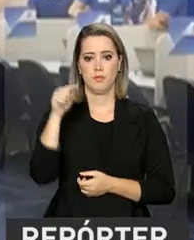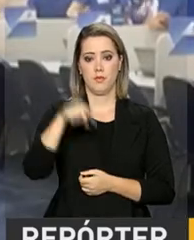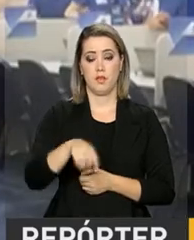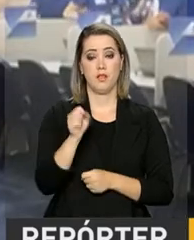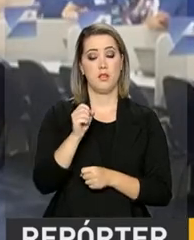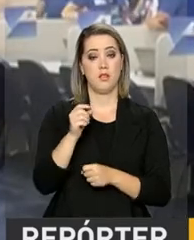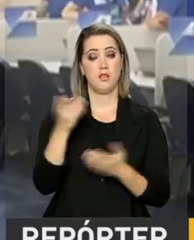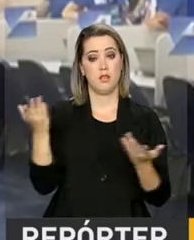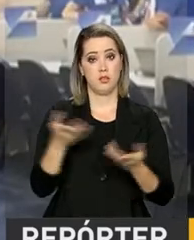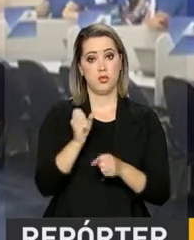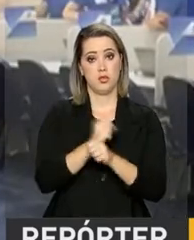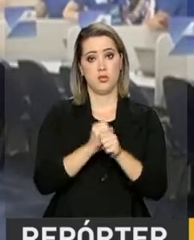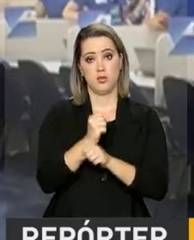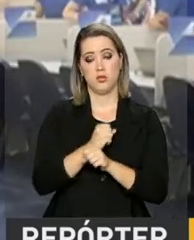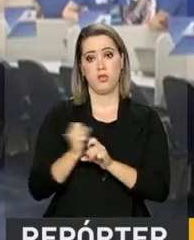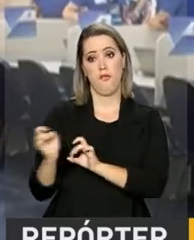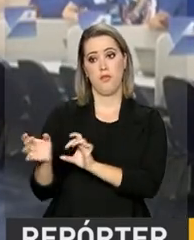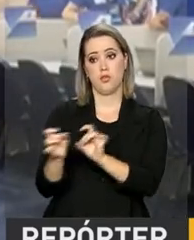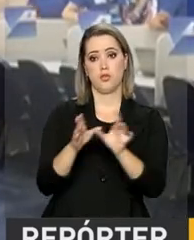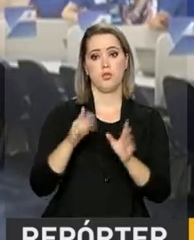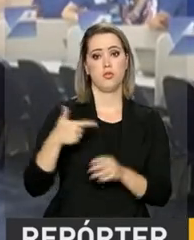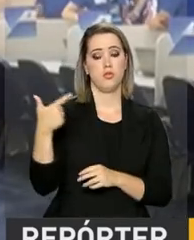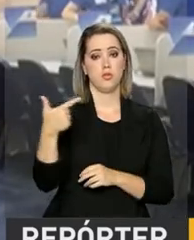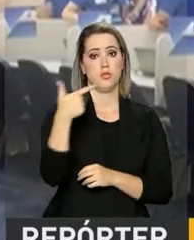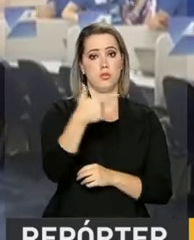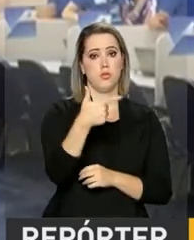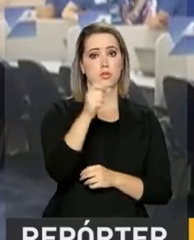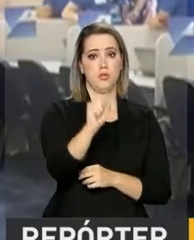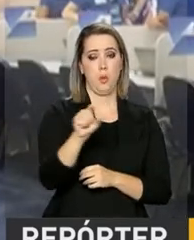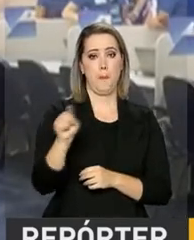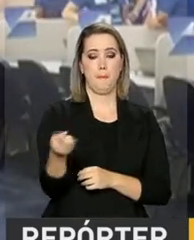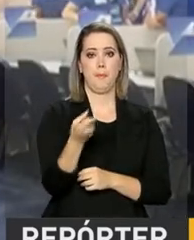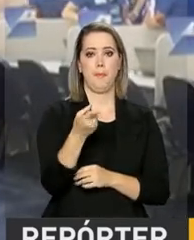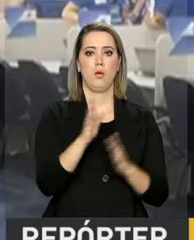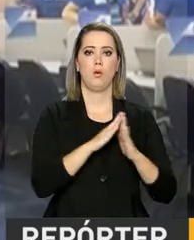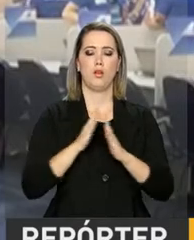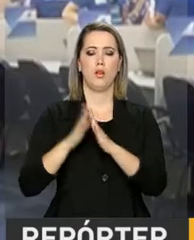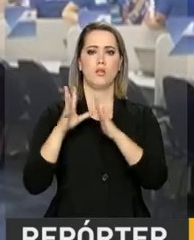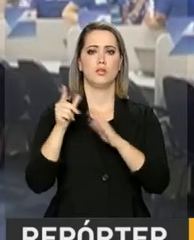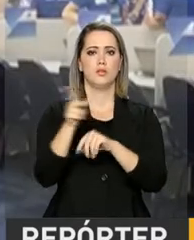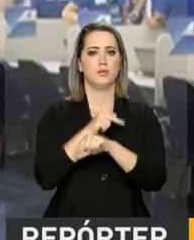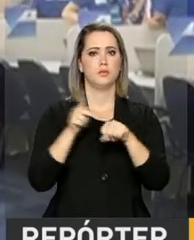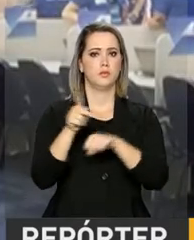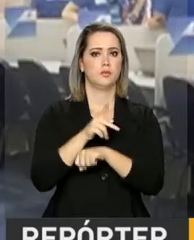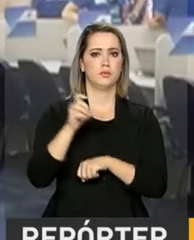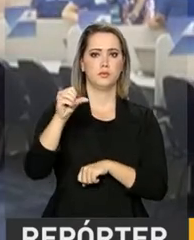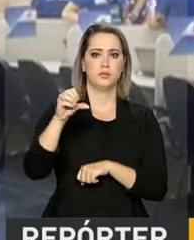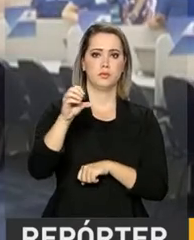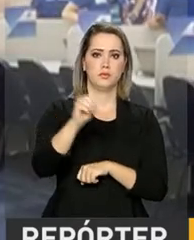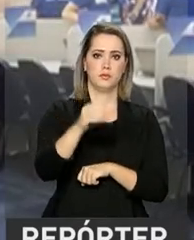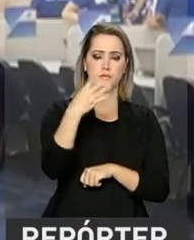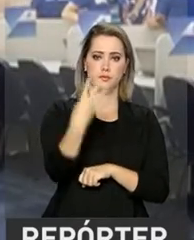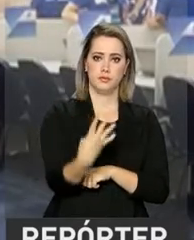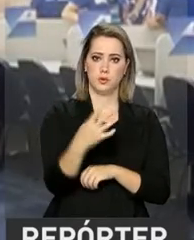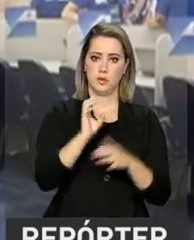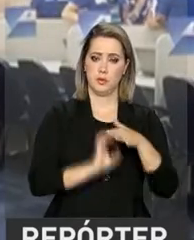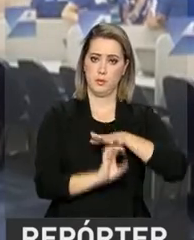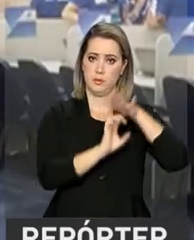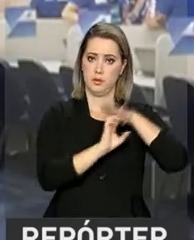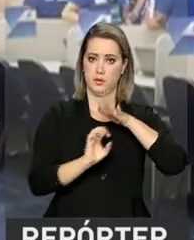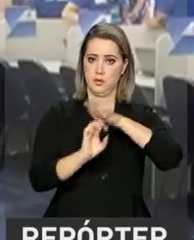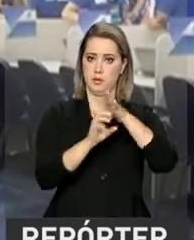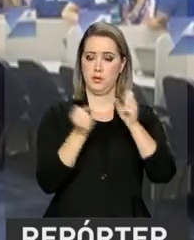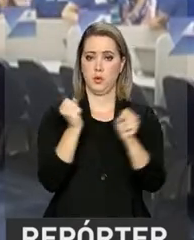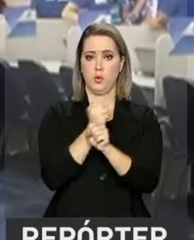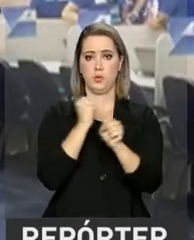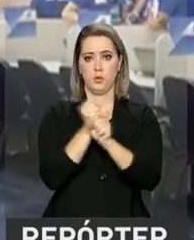estão disponíveis para negócios 228 mil imóveis em todo o país 994 empresas entre